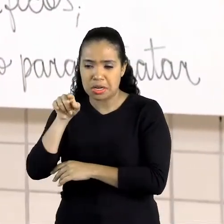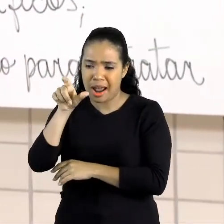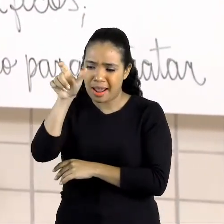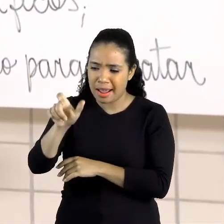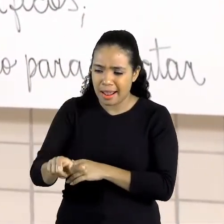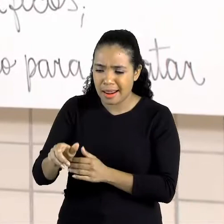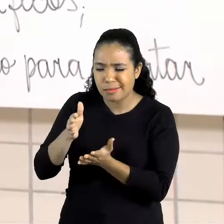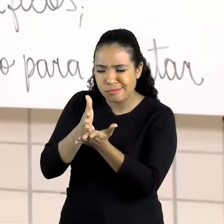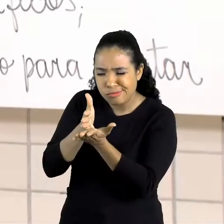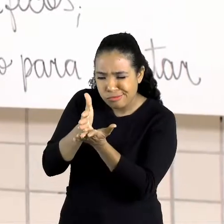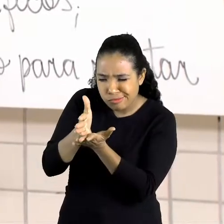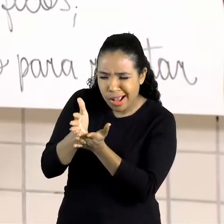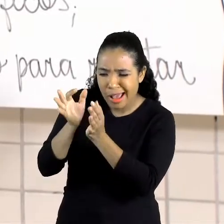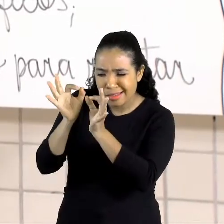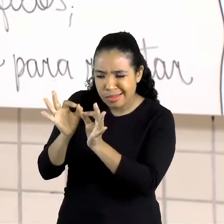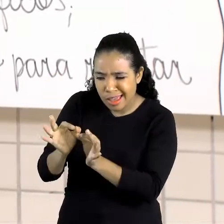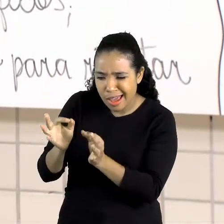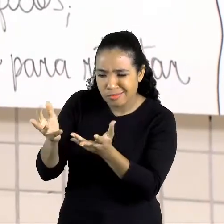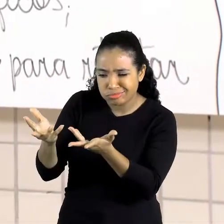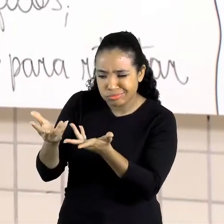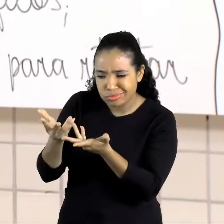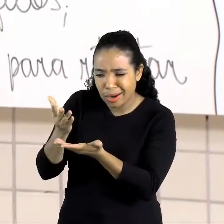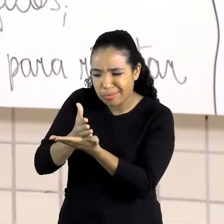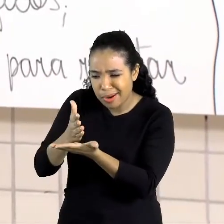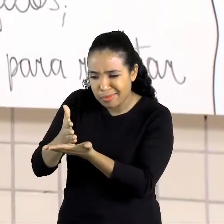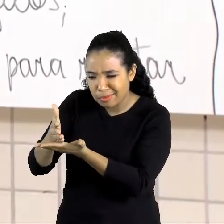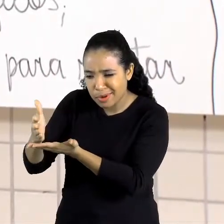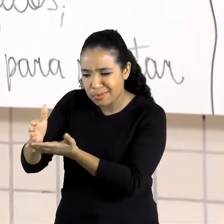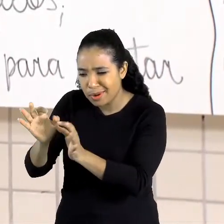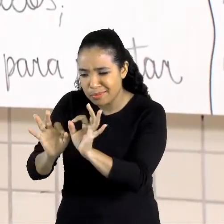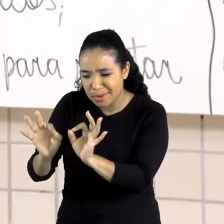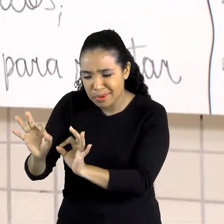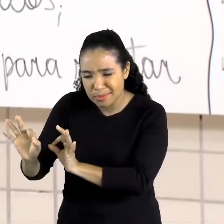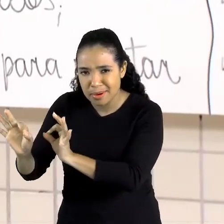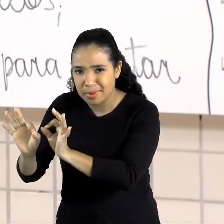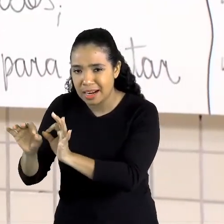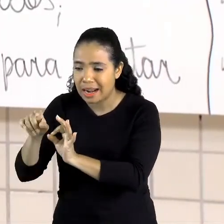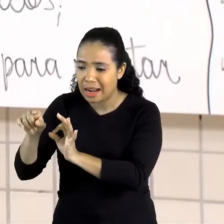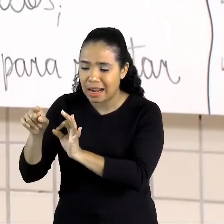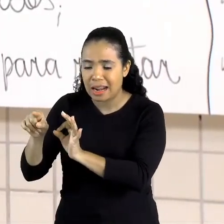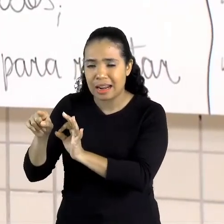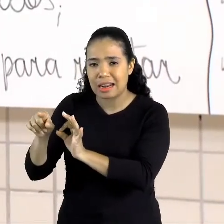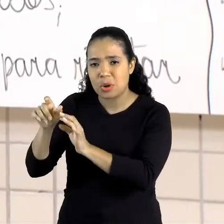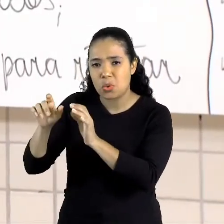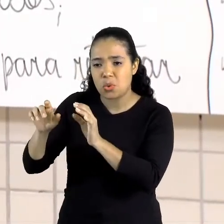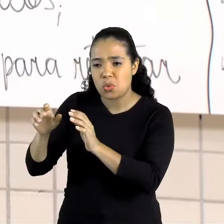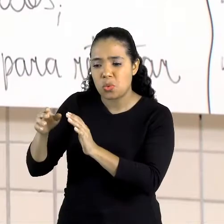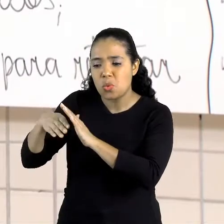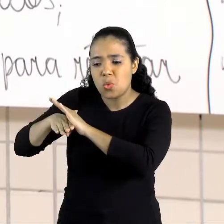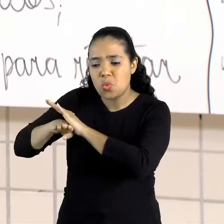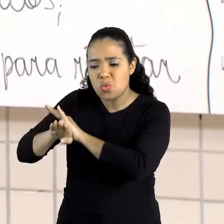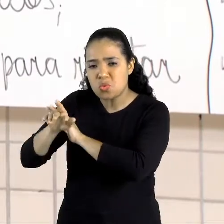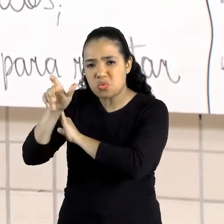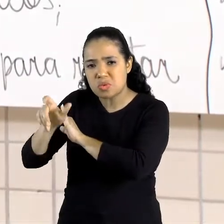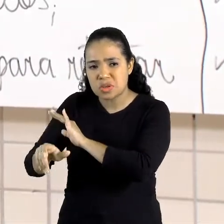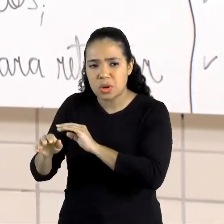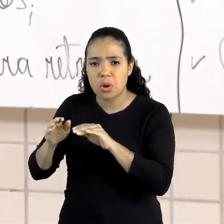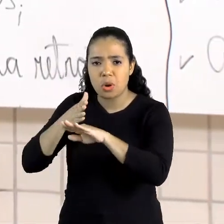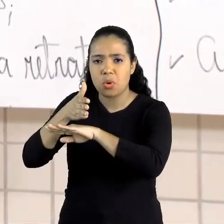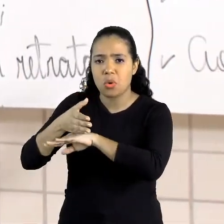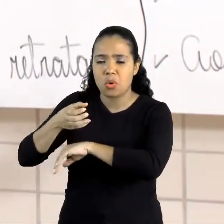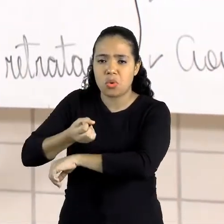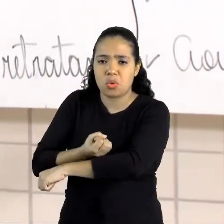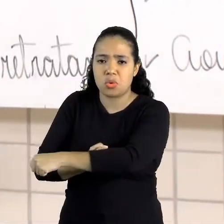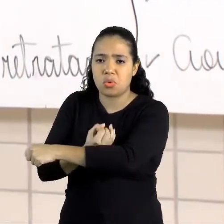assim, os hábitos, tudo muito organizado. Ele tinha o hábito de ir ao clube, ao Reform Club